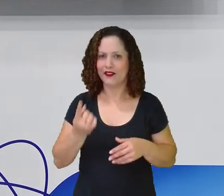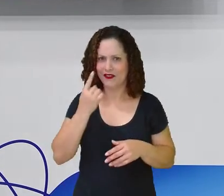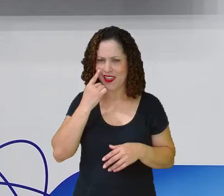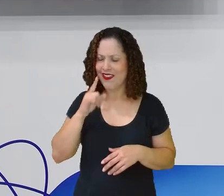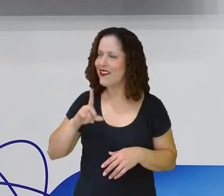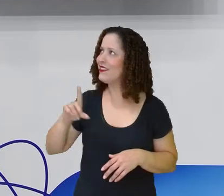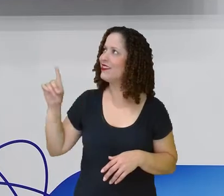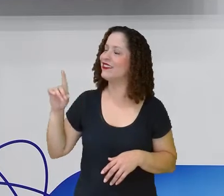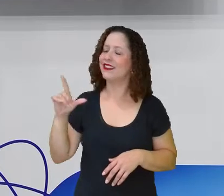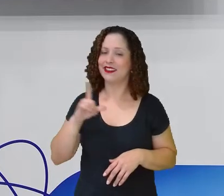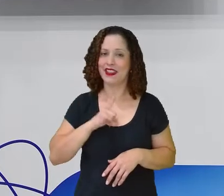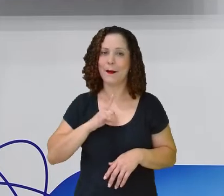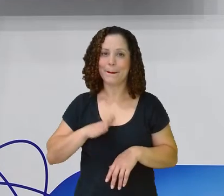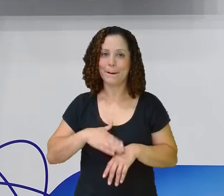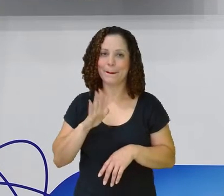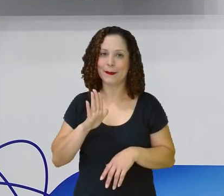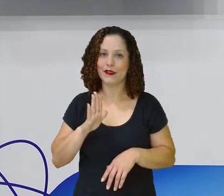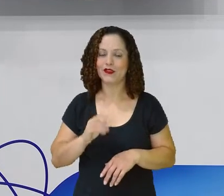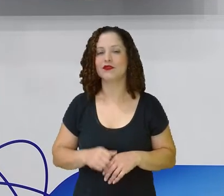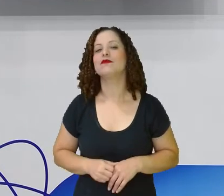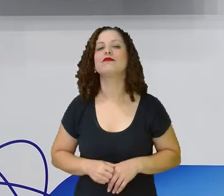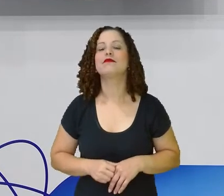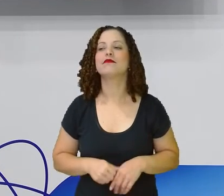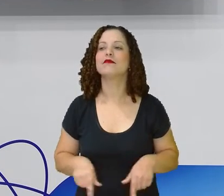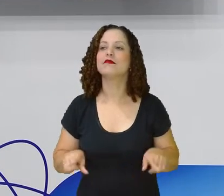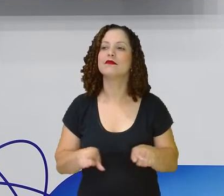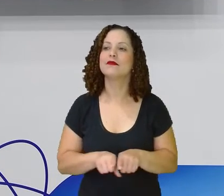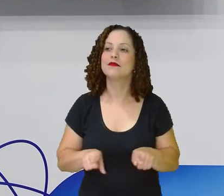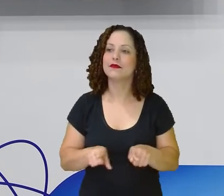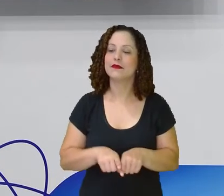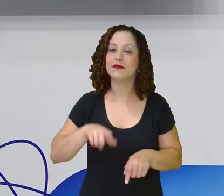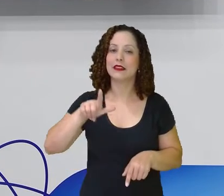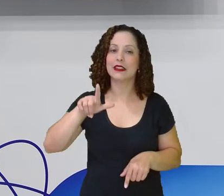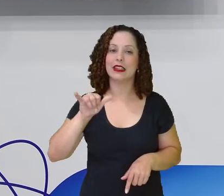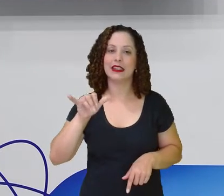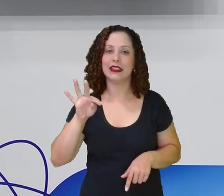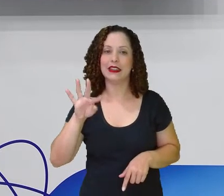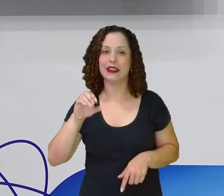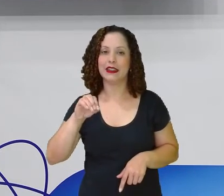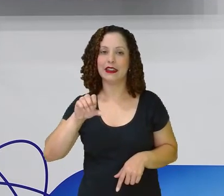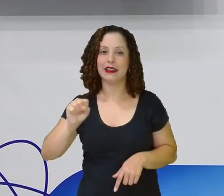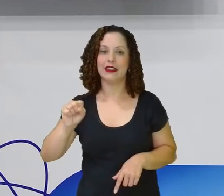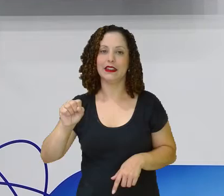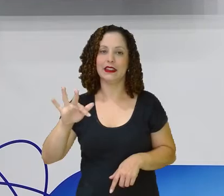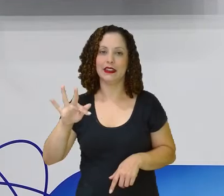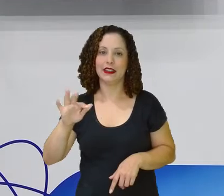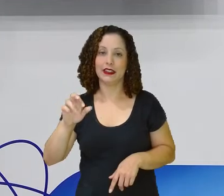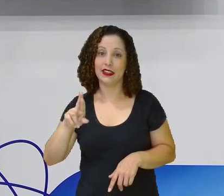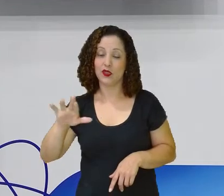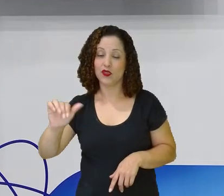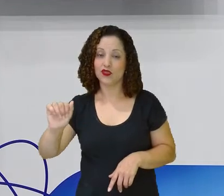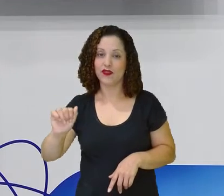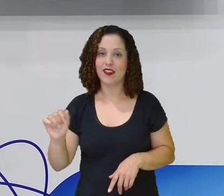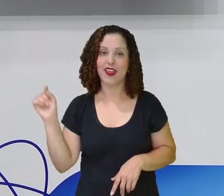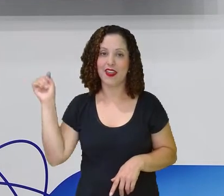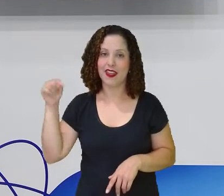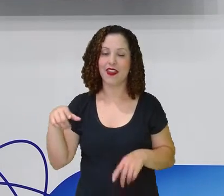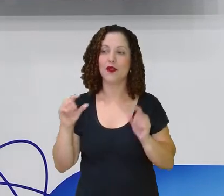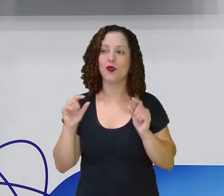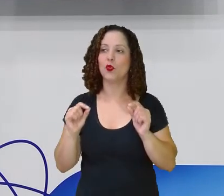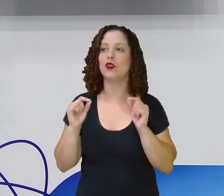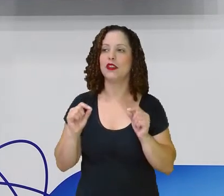Sim. A atmosfera está ali, o ar, e a litosfera, também chamada de